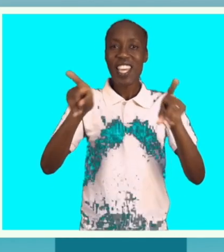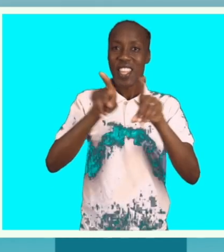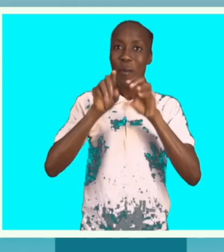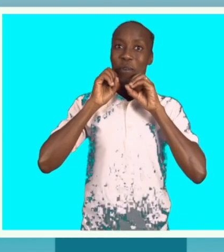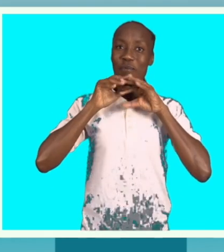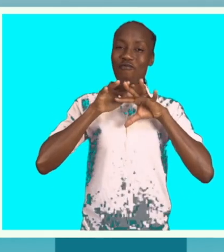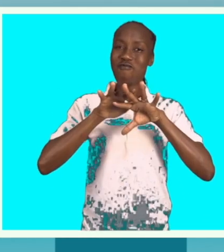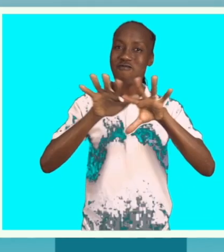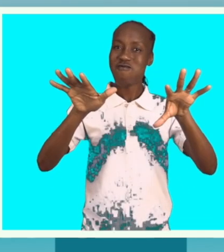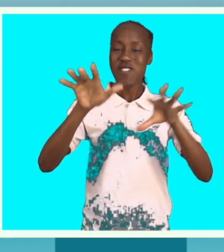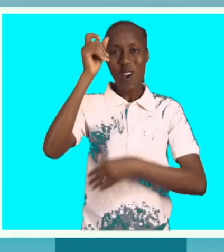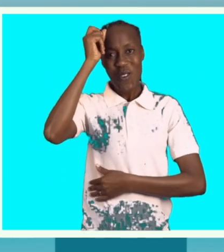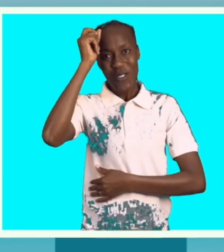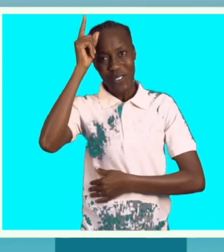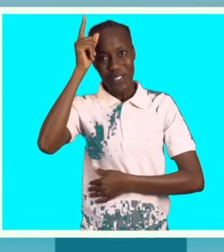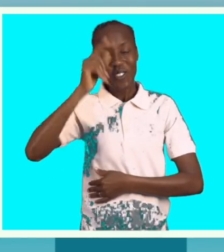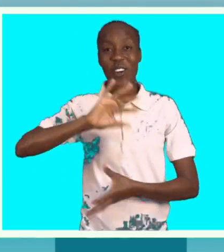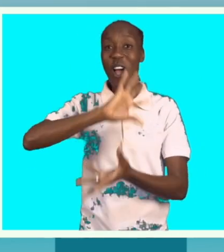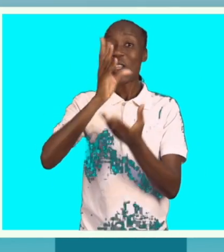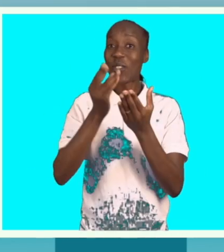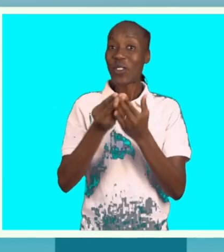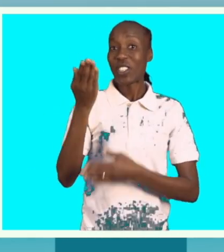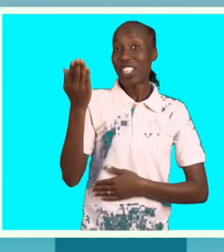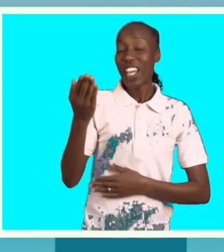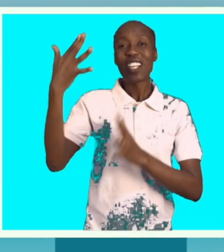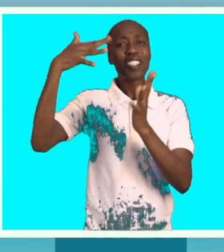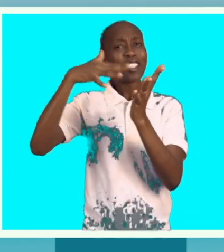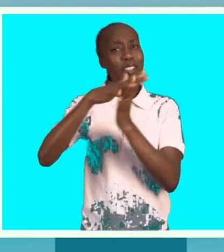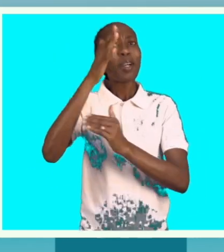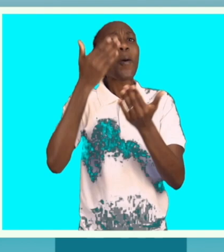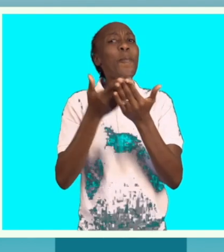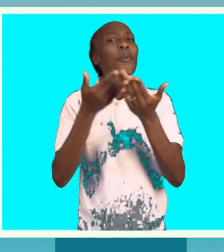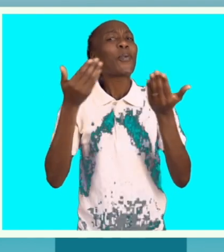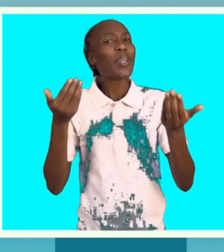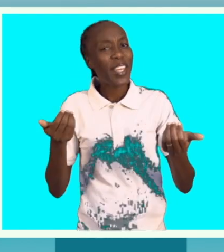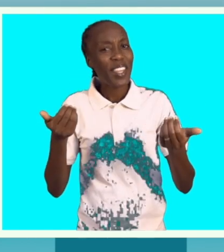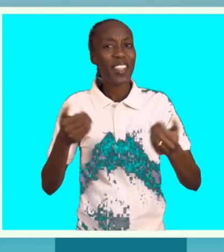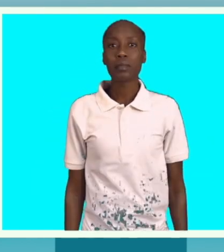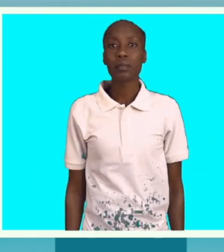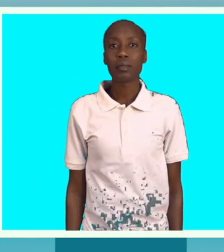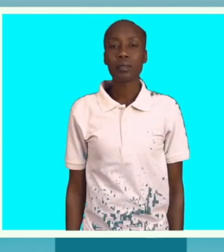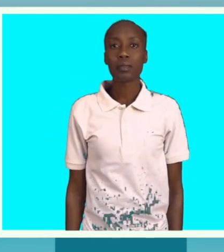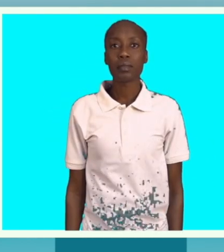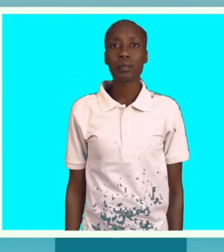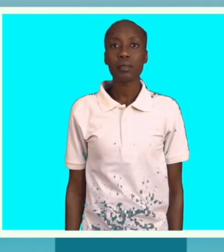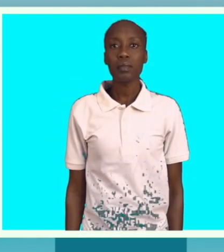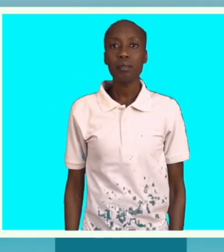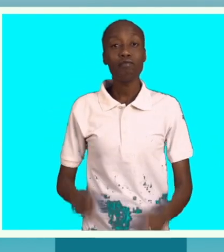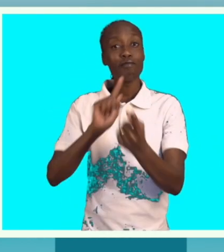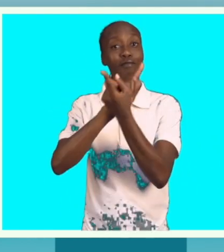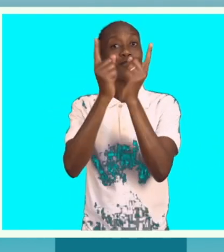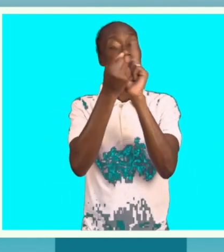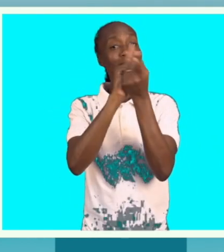experiências e largar a cultura geral. Eles contam o que os motivou. Aprendi a